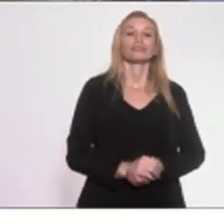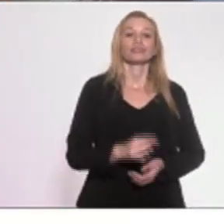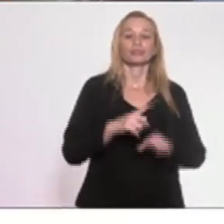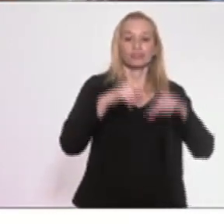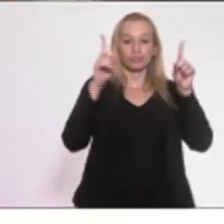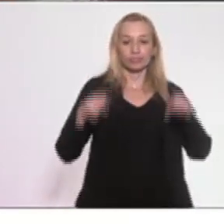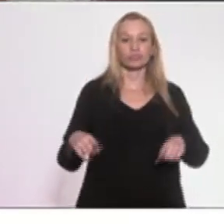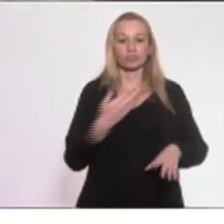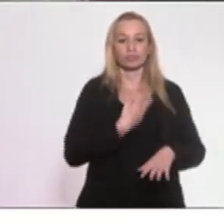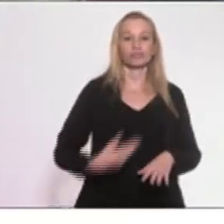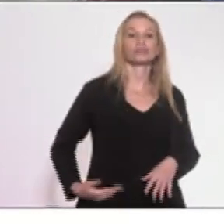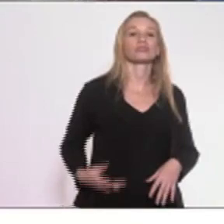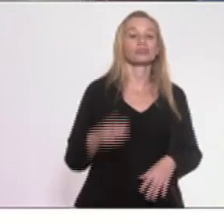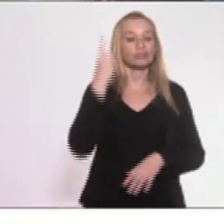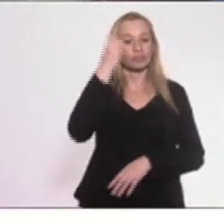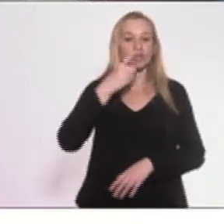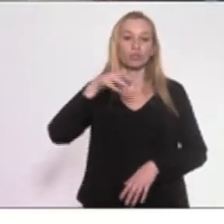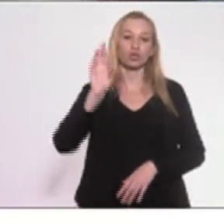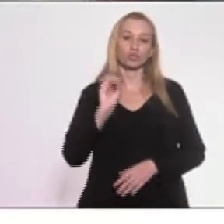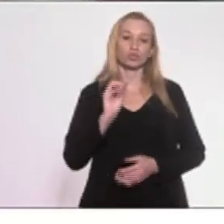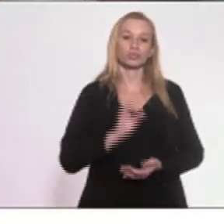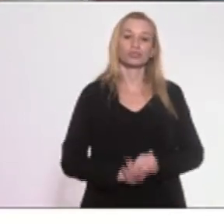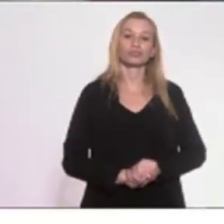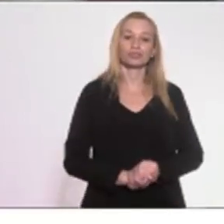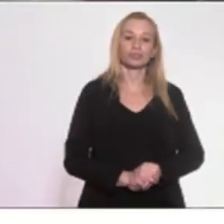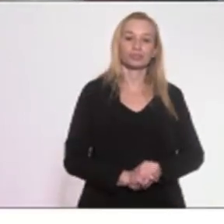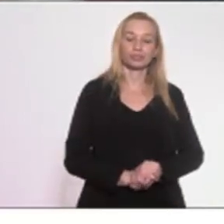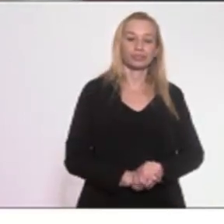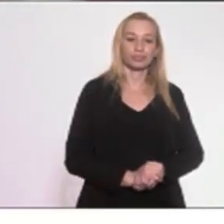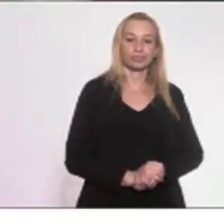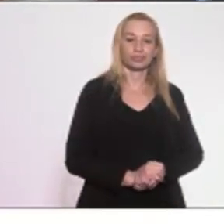Públicos, deputado Bruno Dauari.